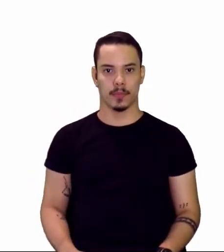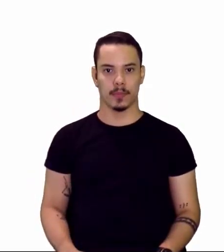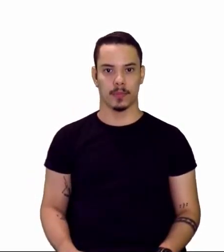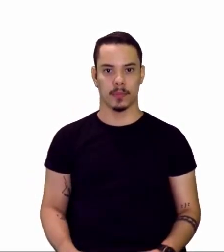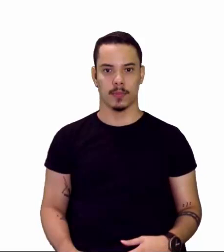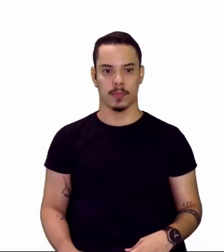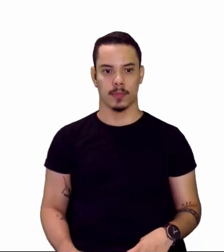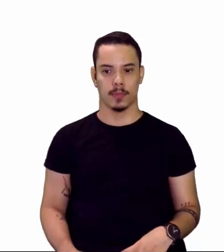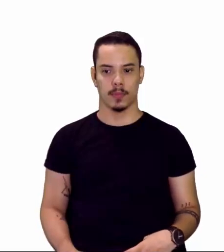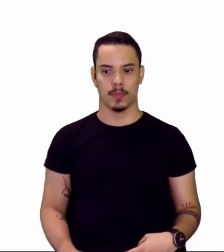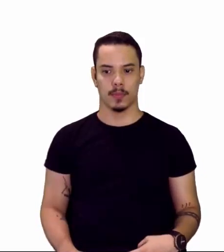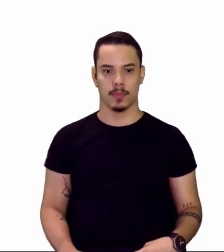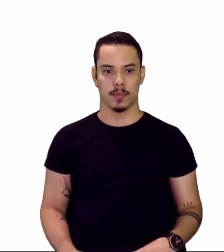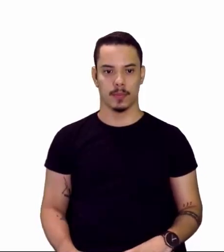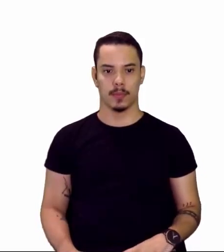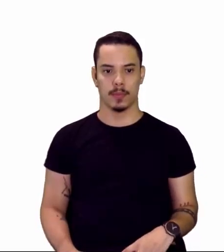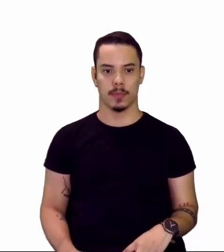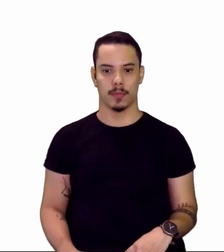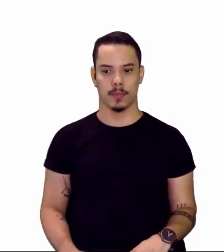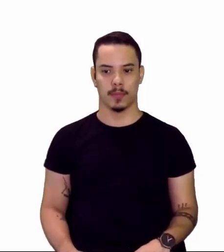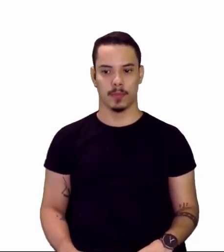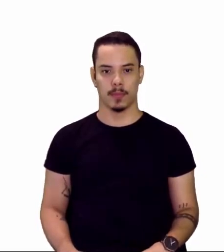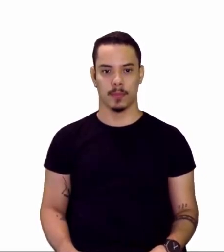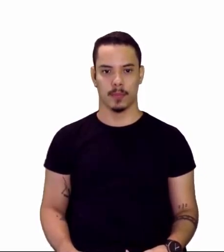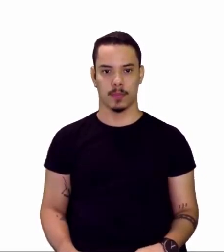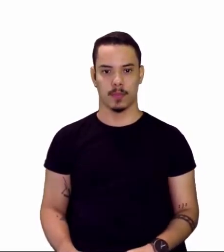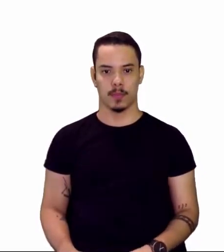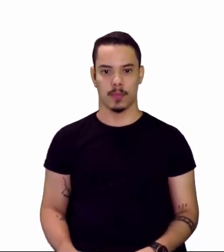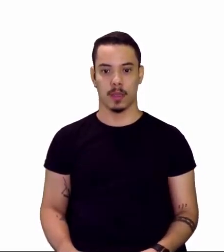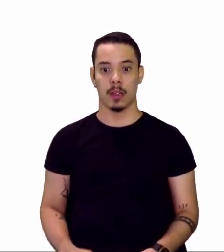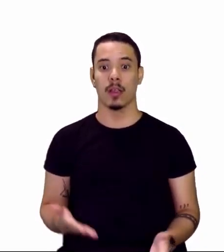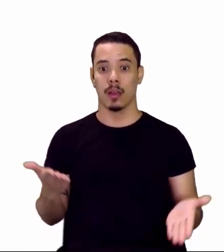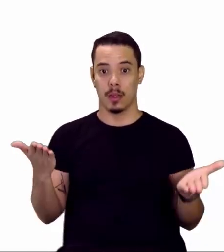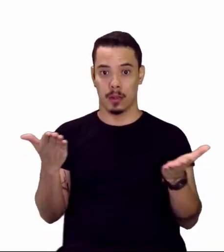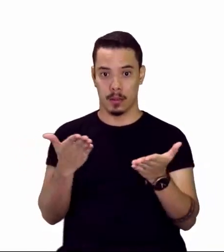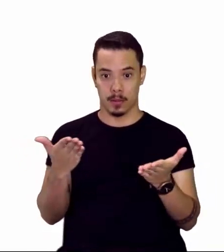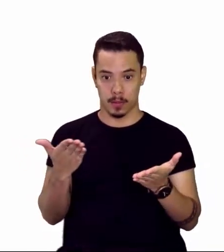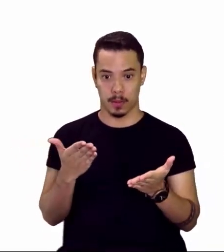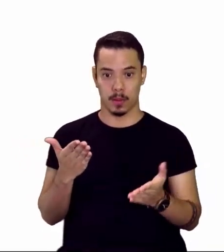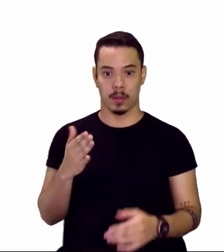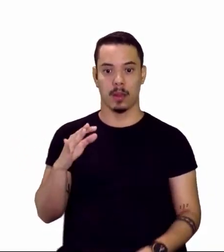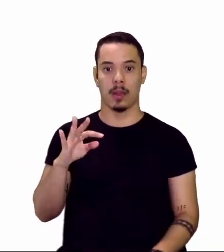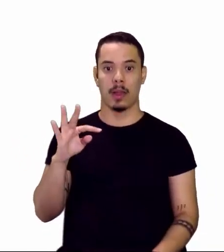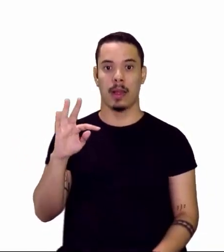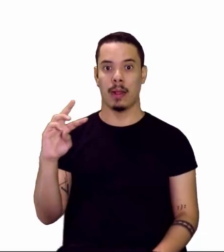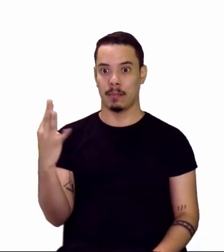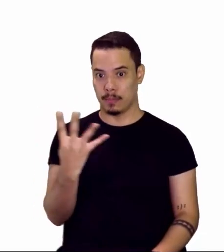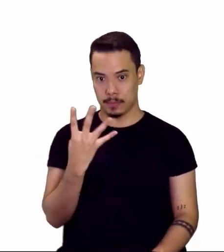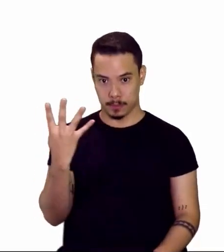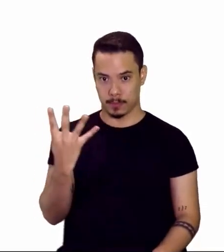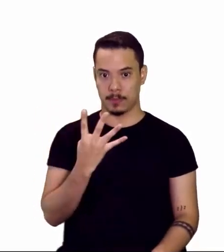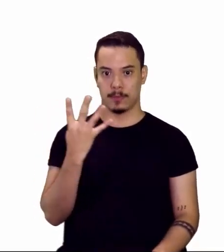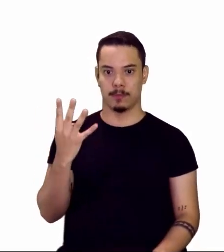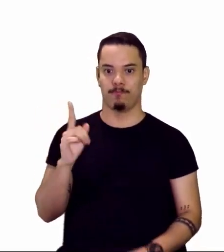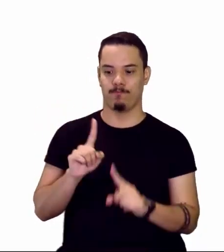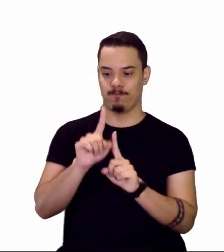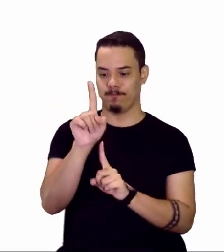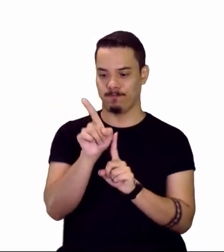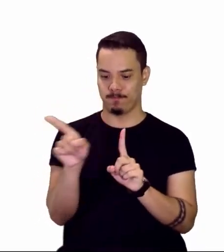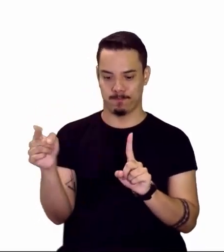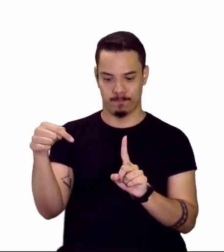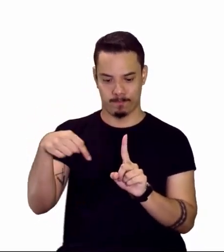180 e a trigonal 120. E agora, a tetraédrica, que é o